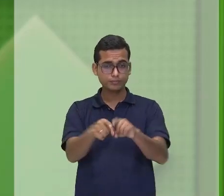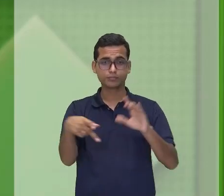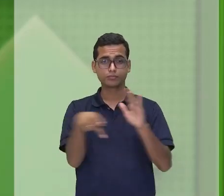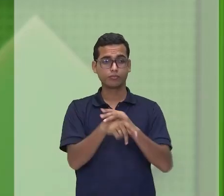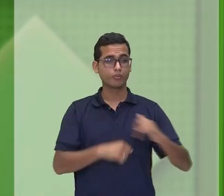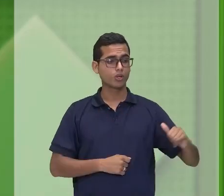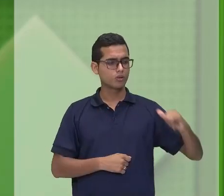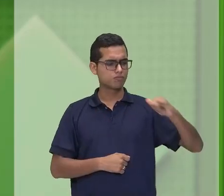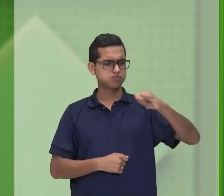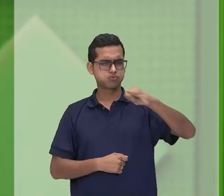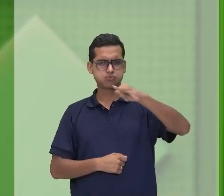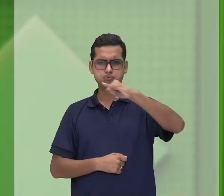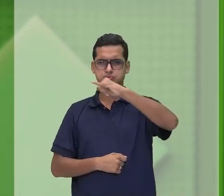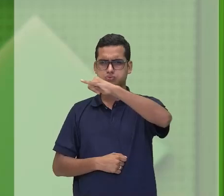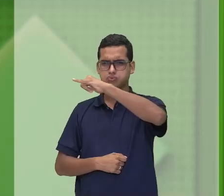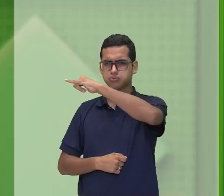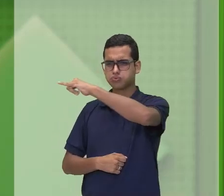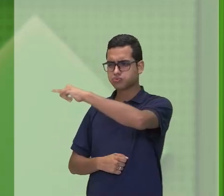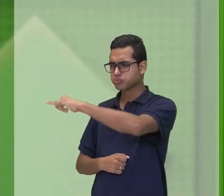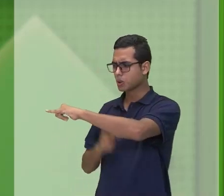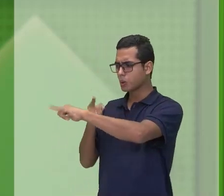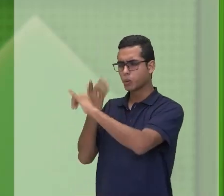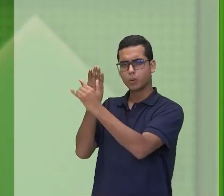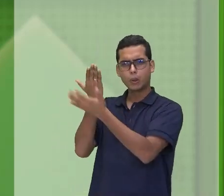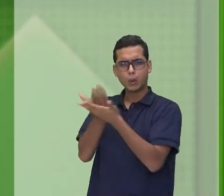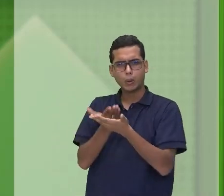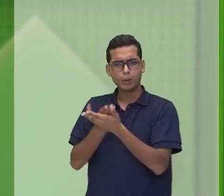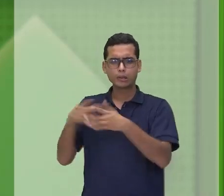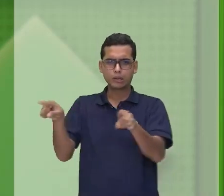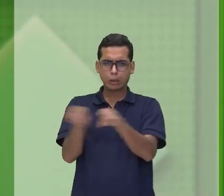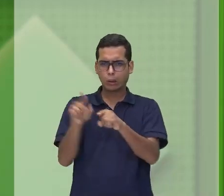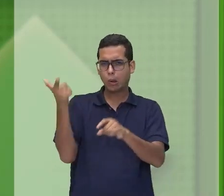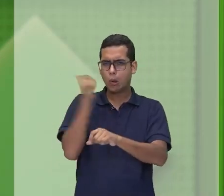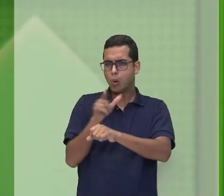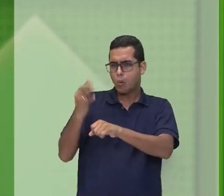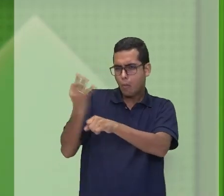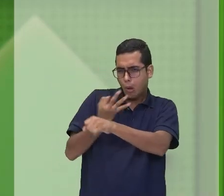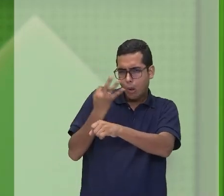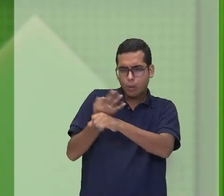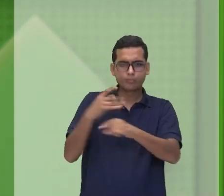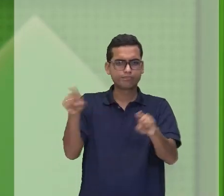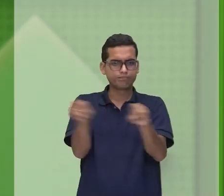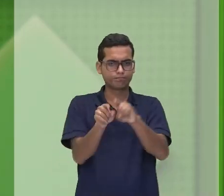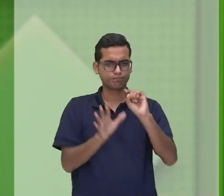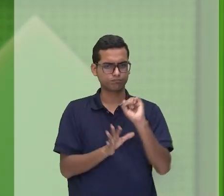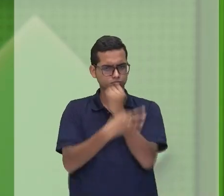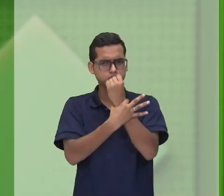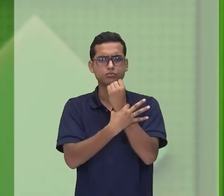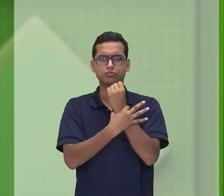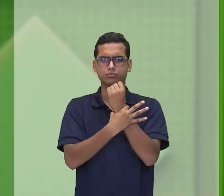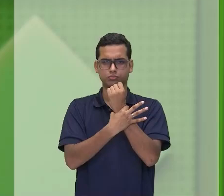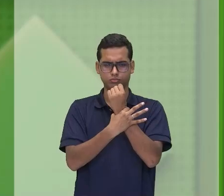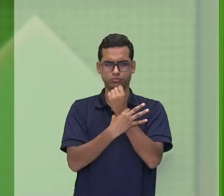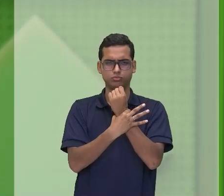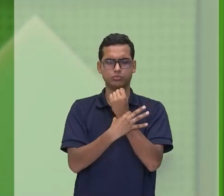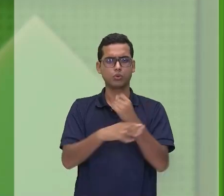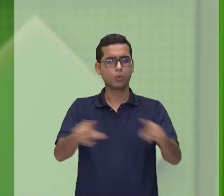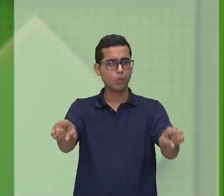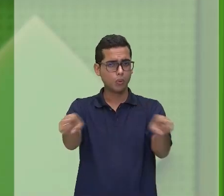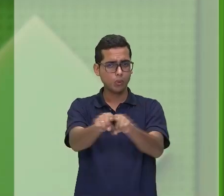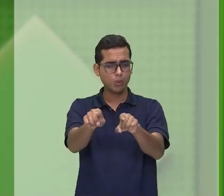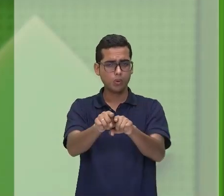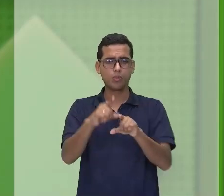seu estudo para a sua composição, para dar ali resistência e segurança, nós temos também